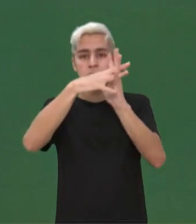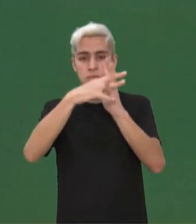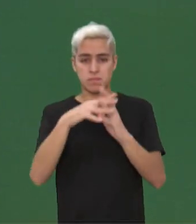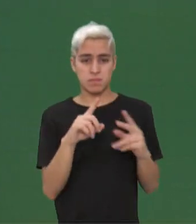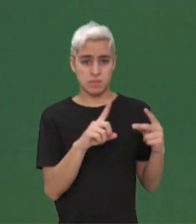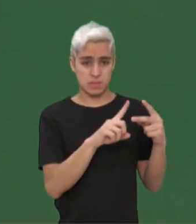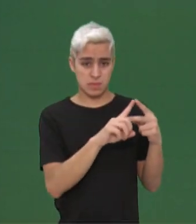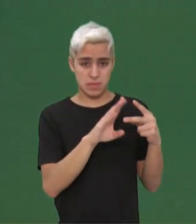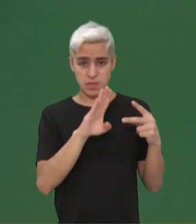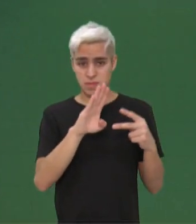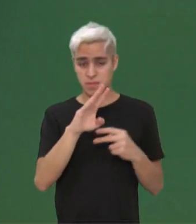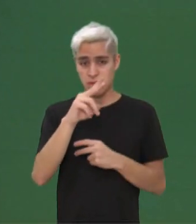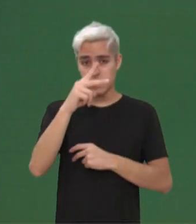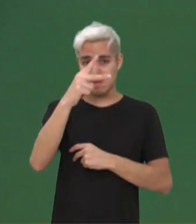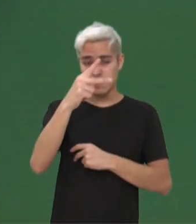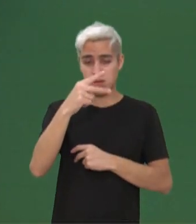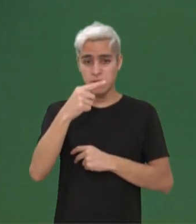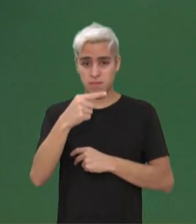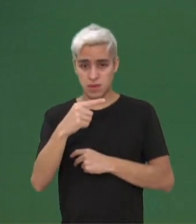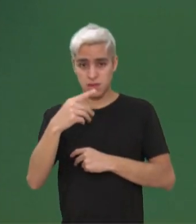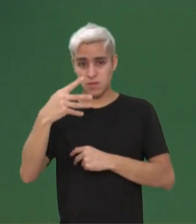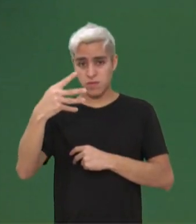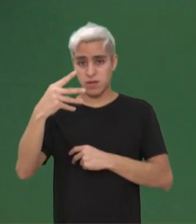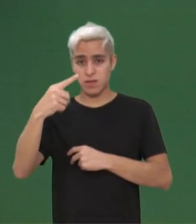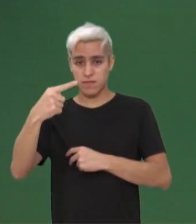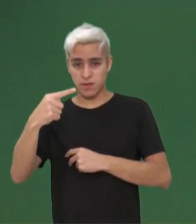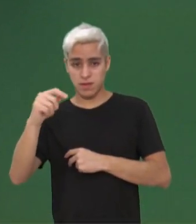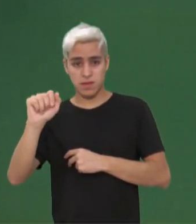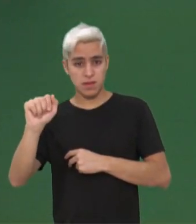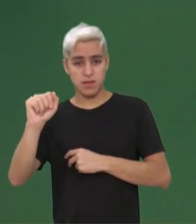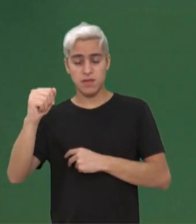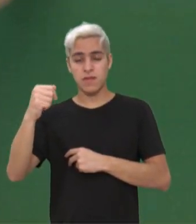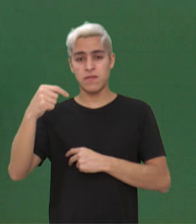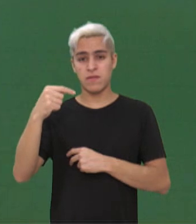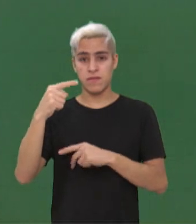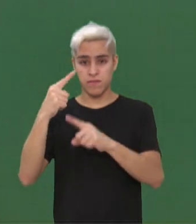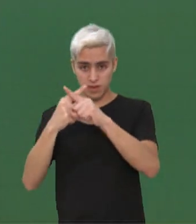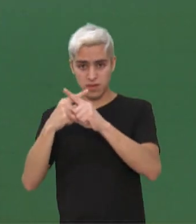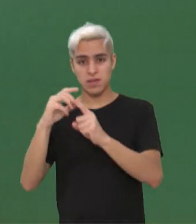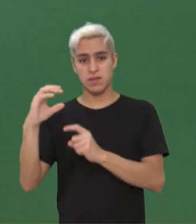Delta B ao quadrado menos 4 vezes A vezes C.